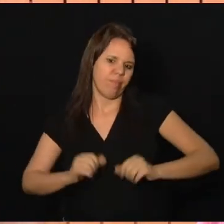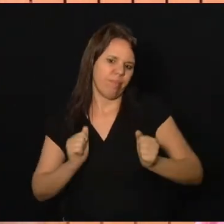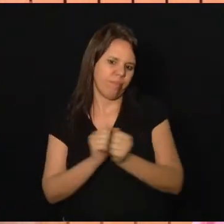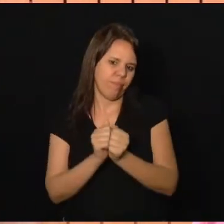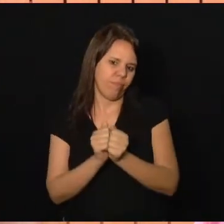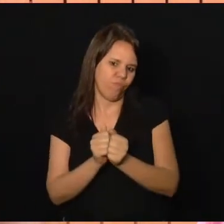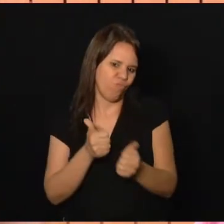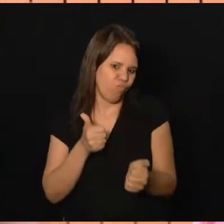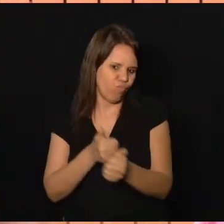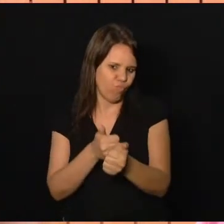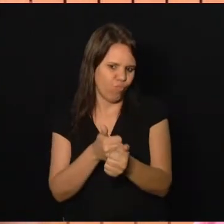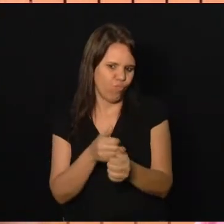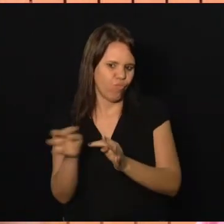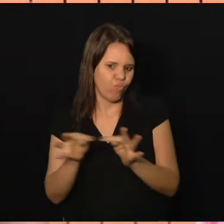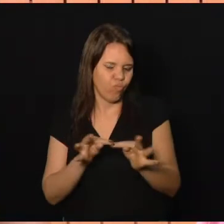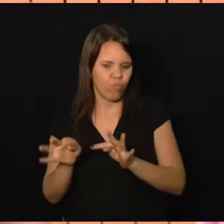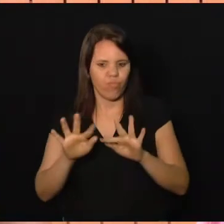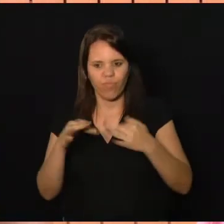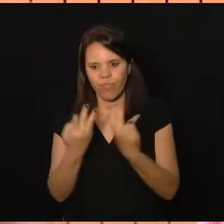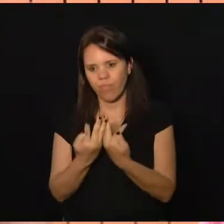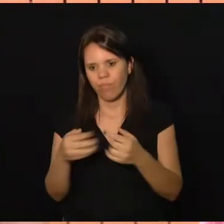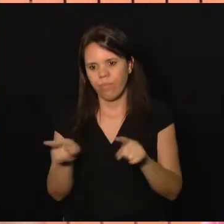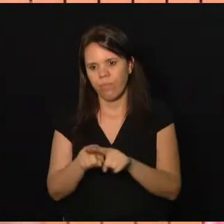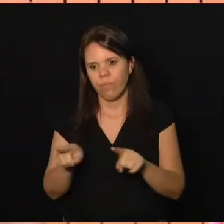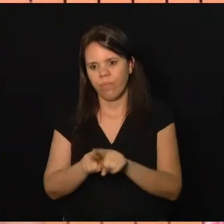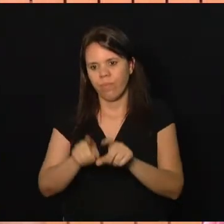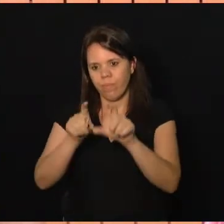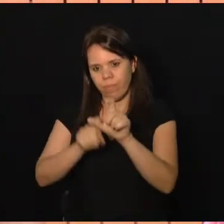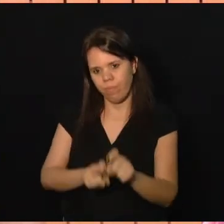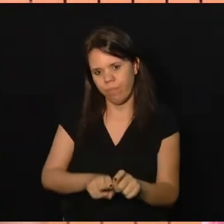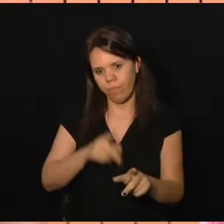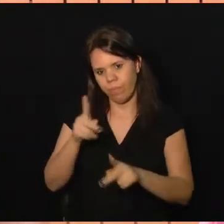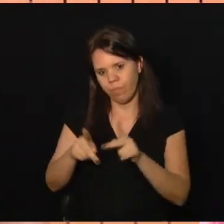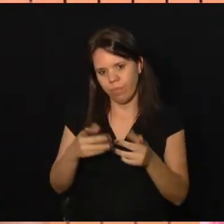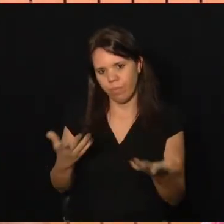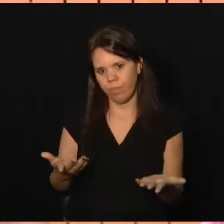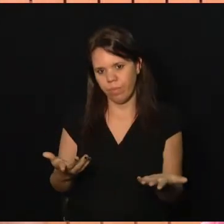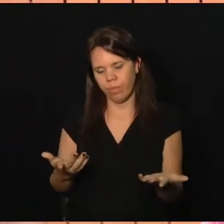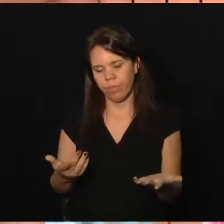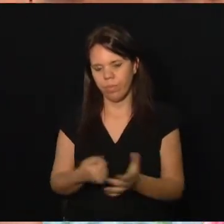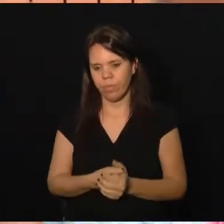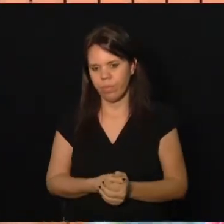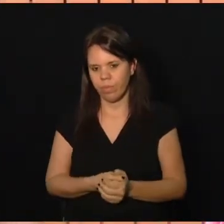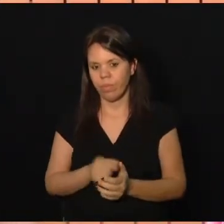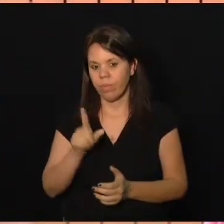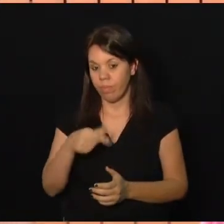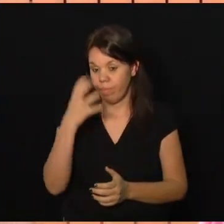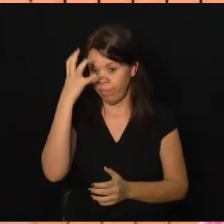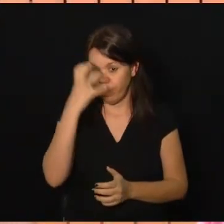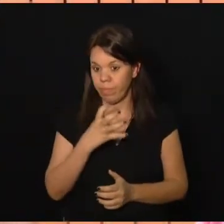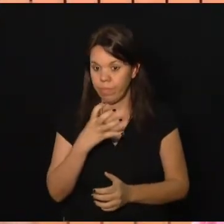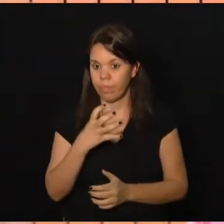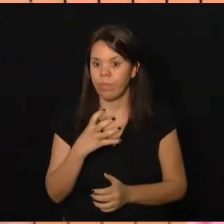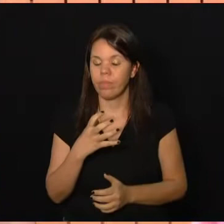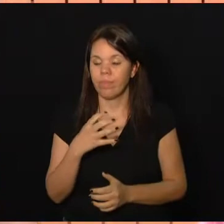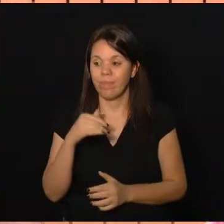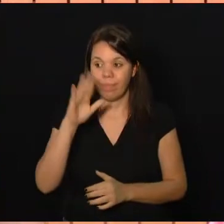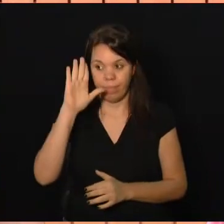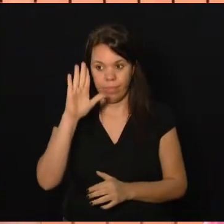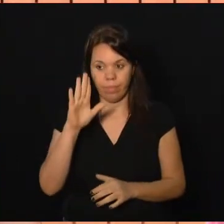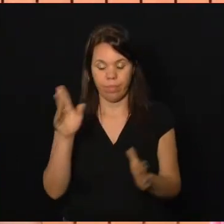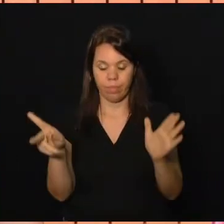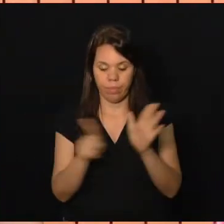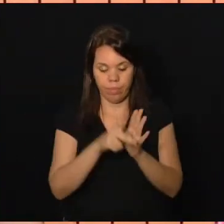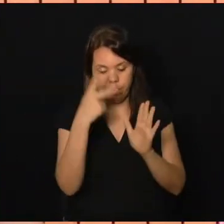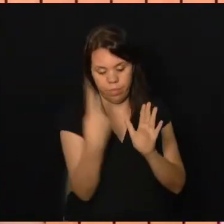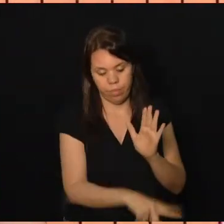precisa tratar a família também. Nós chamamos de codependentes, né? A codependência é algo sério, acho que até mais sério que a própria